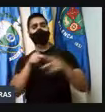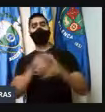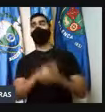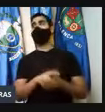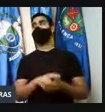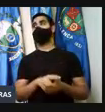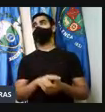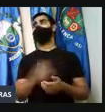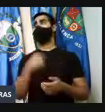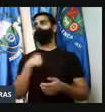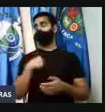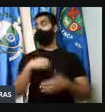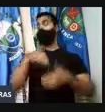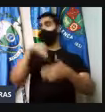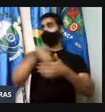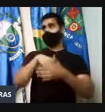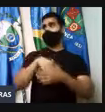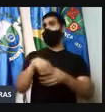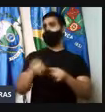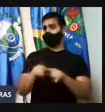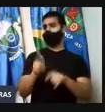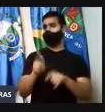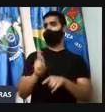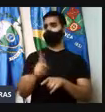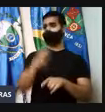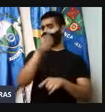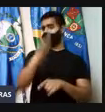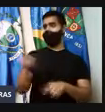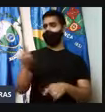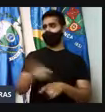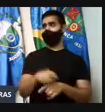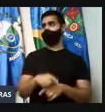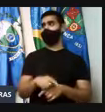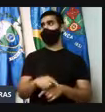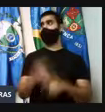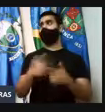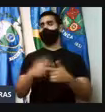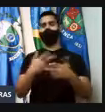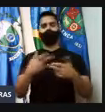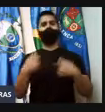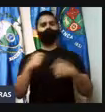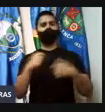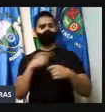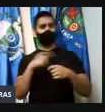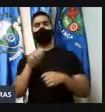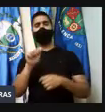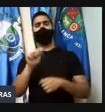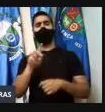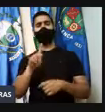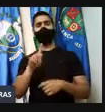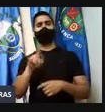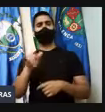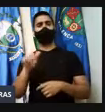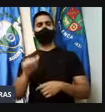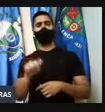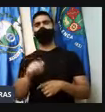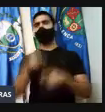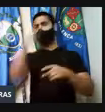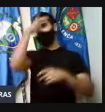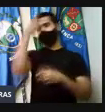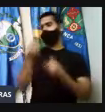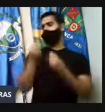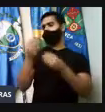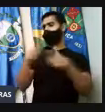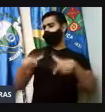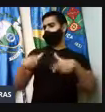eu voto pela manutenção do veto total, eu voto, porque aquilo ali tem que ter audiência pública. O prefeito não pode ceder um espaço sem